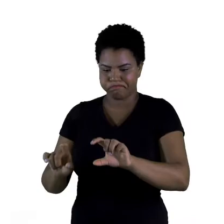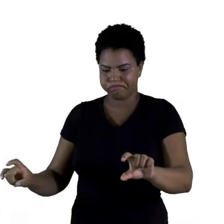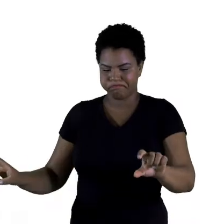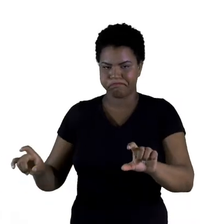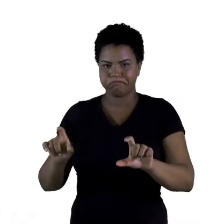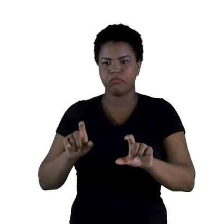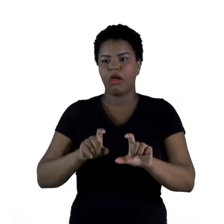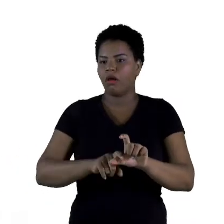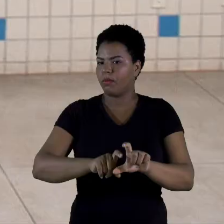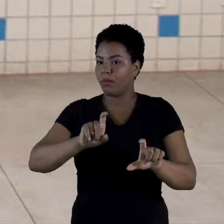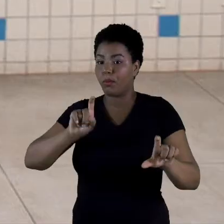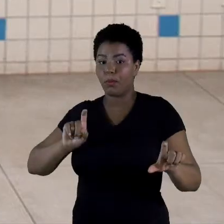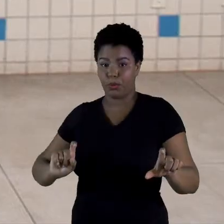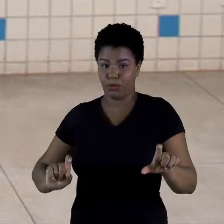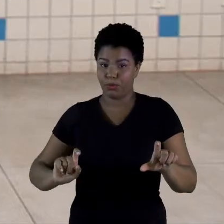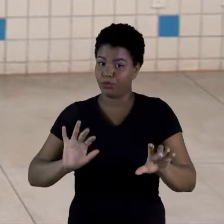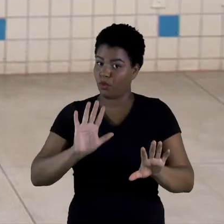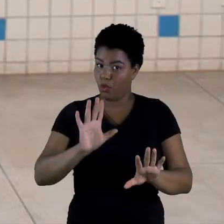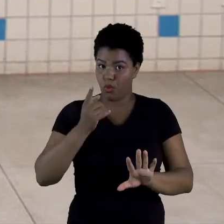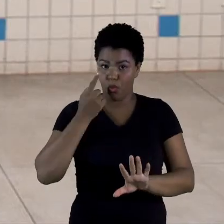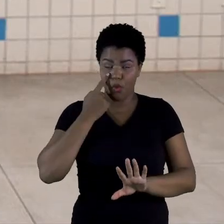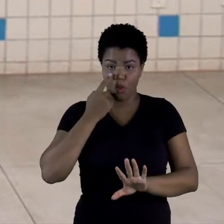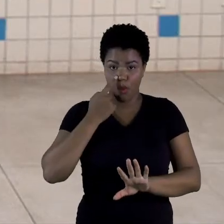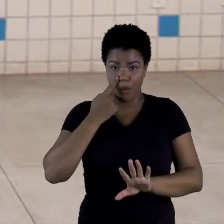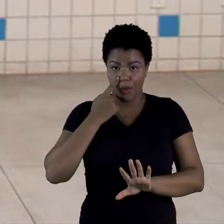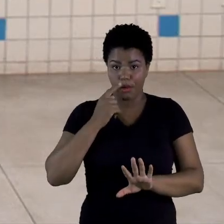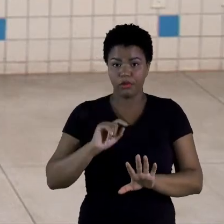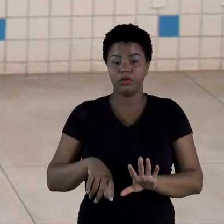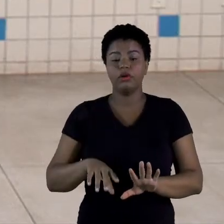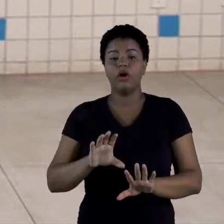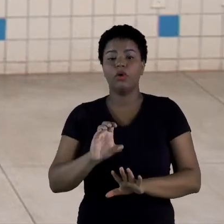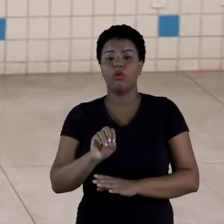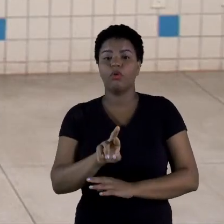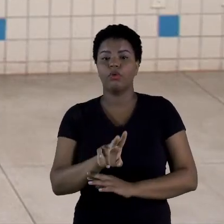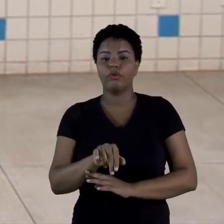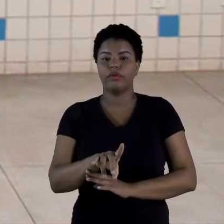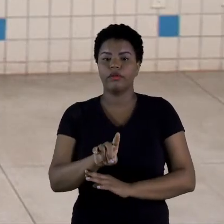independentes. Olha que interessante. As coordenativas são aquelas